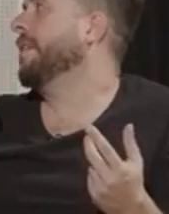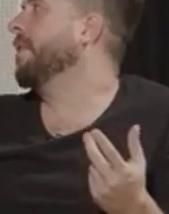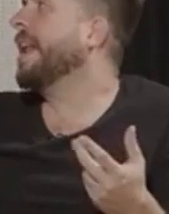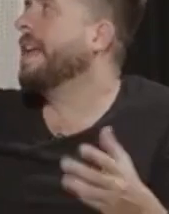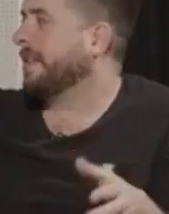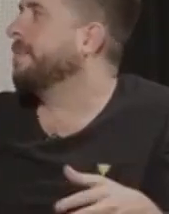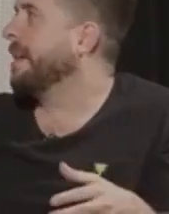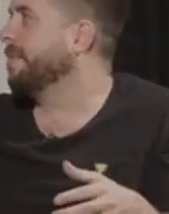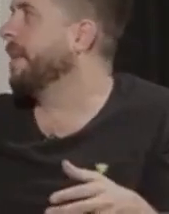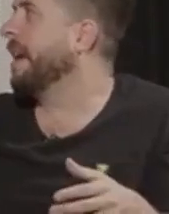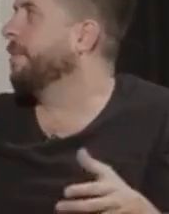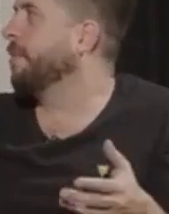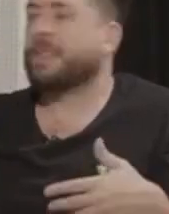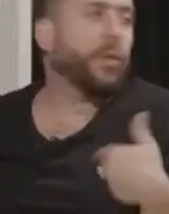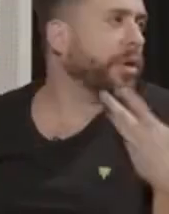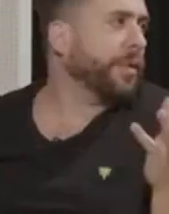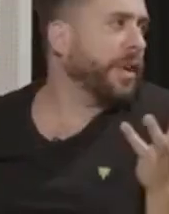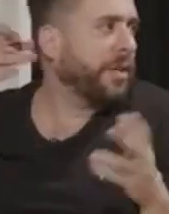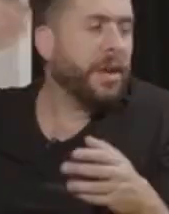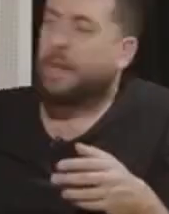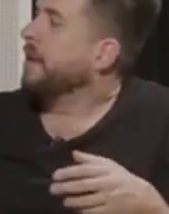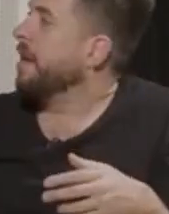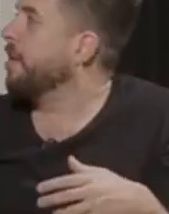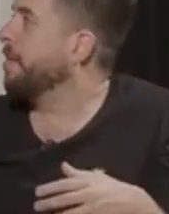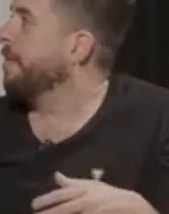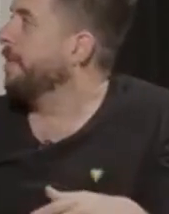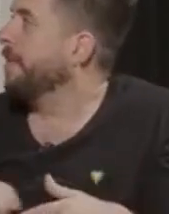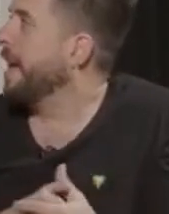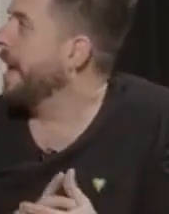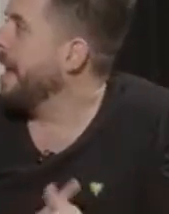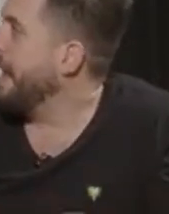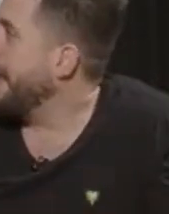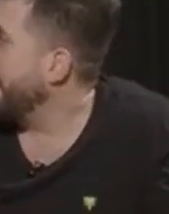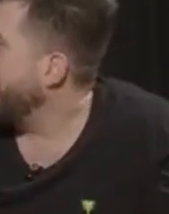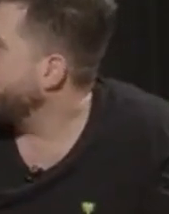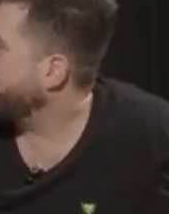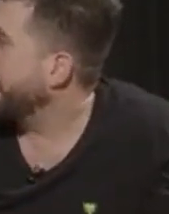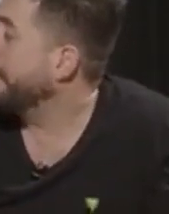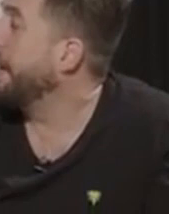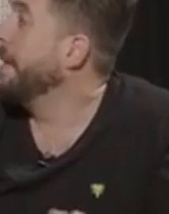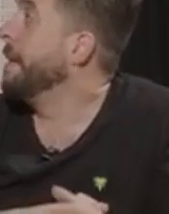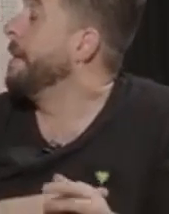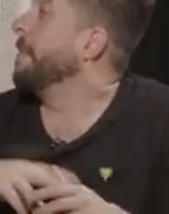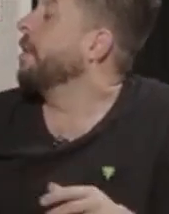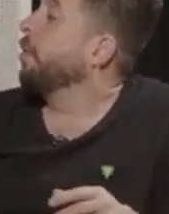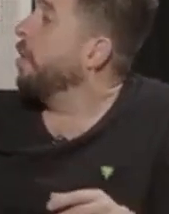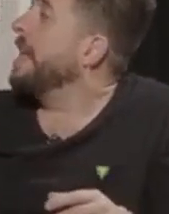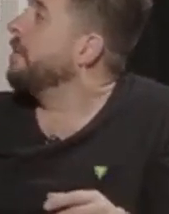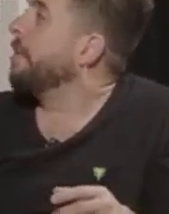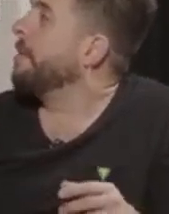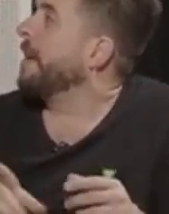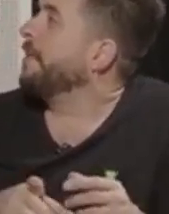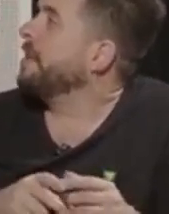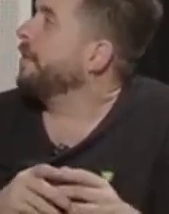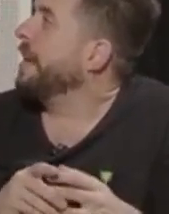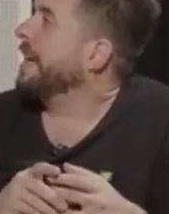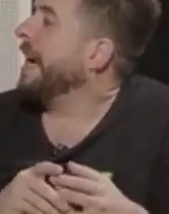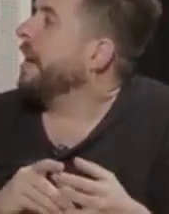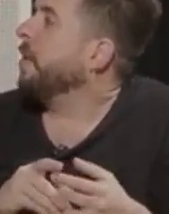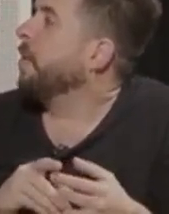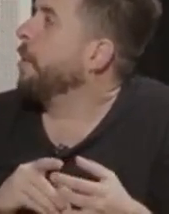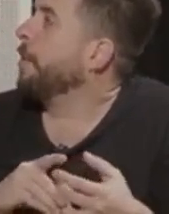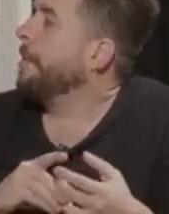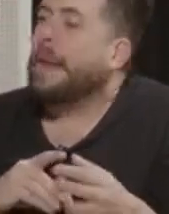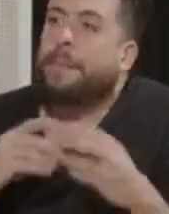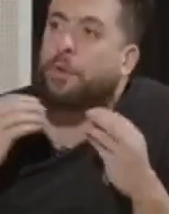bem pequenininho não era esse mas brigado promoção outro vídeo a gente e fala isso mesmo é escala tá quando ele disso a primeira